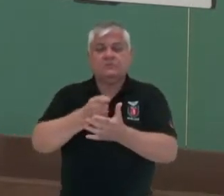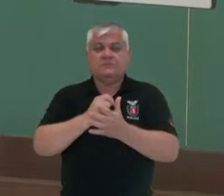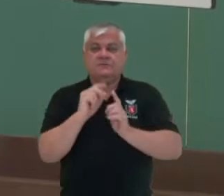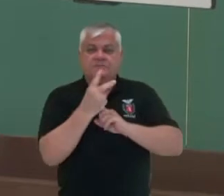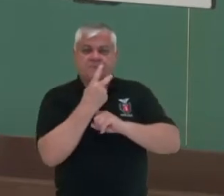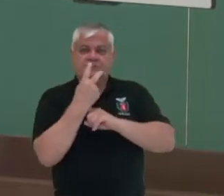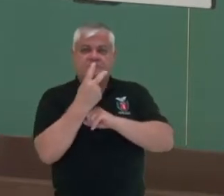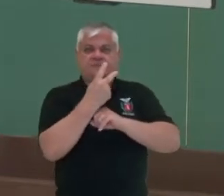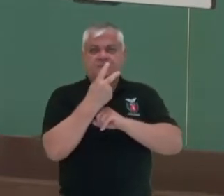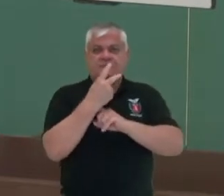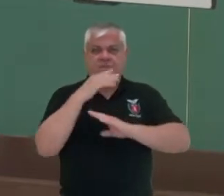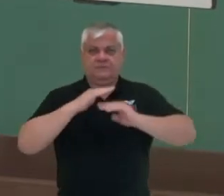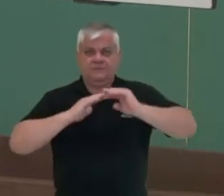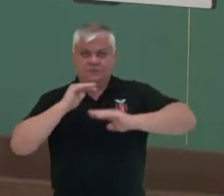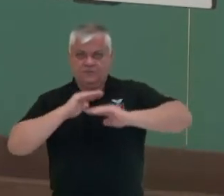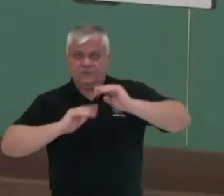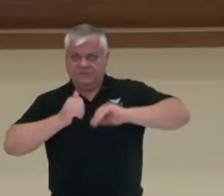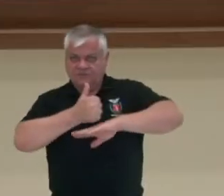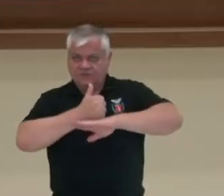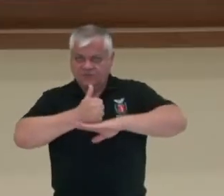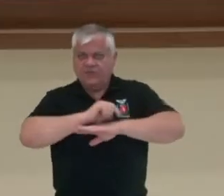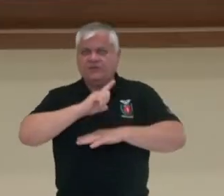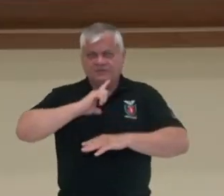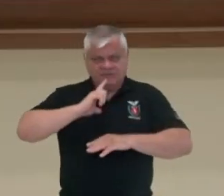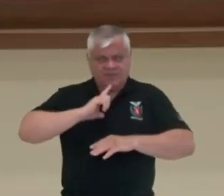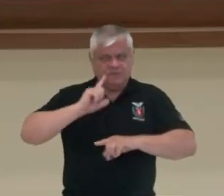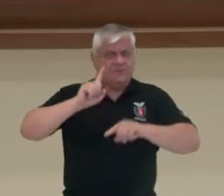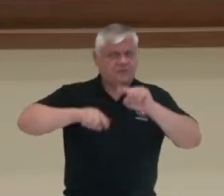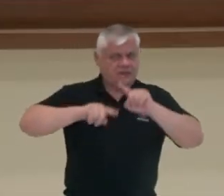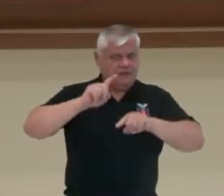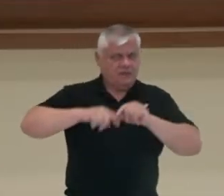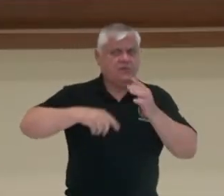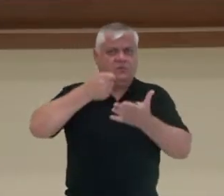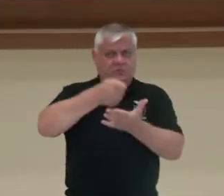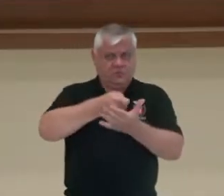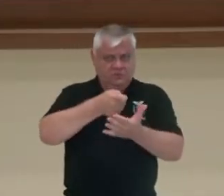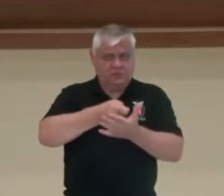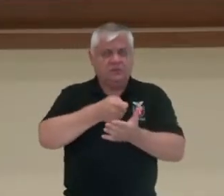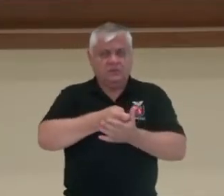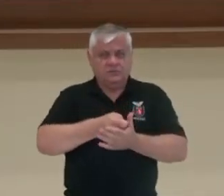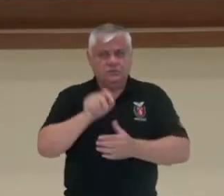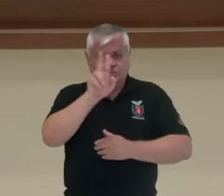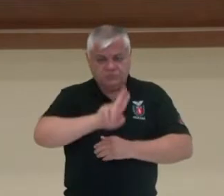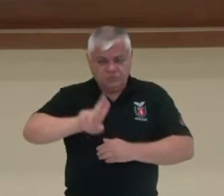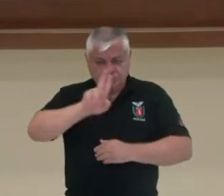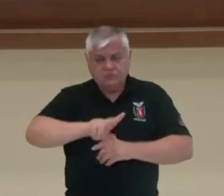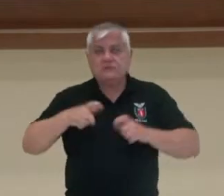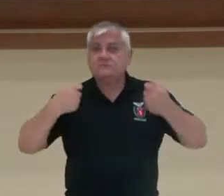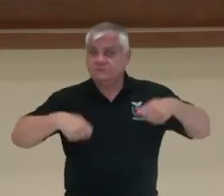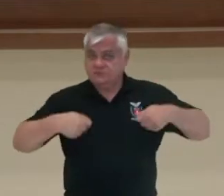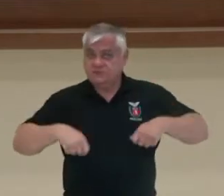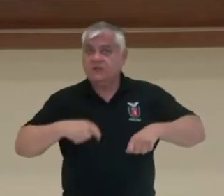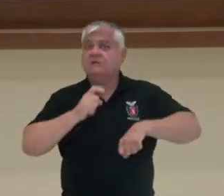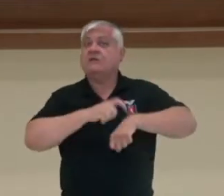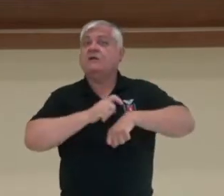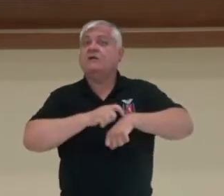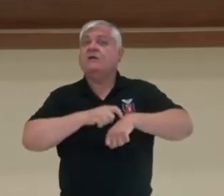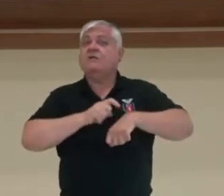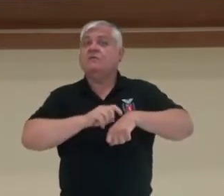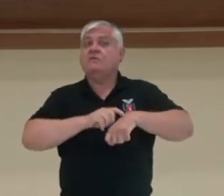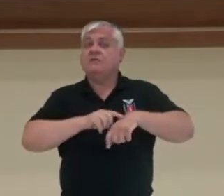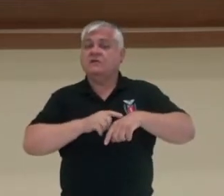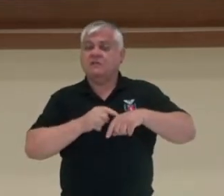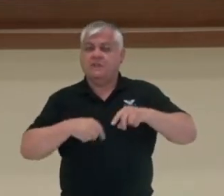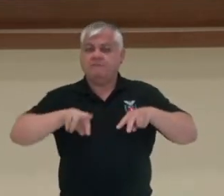dos atletas durante a luta? Vocês acham que eles têm um equipamento obrigatório que tem que ser usado durante a luta para que